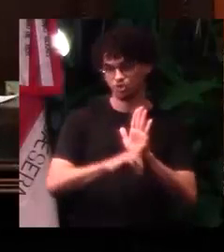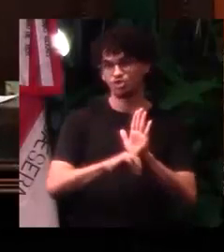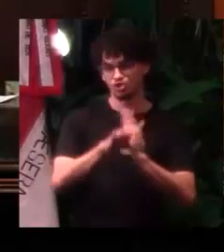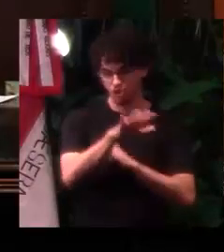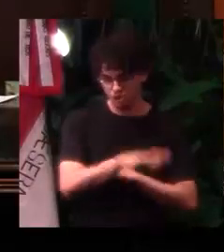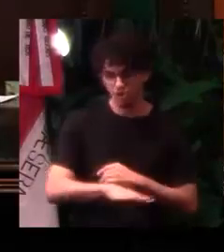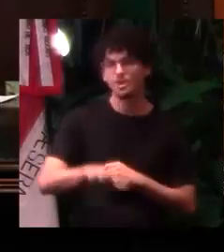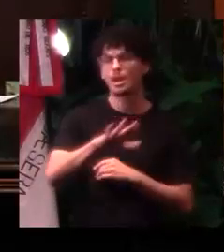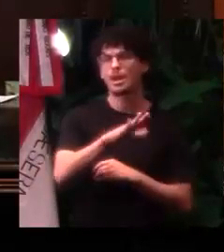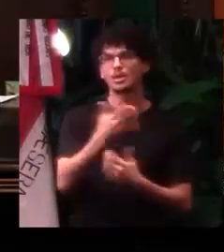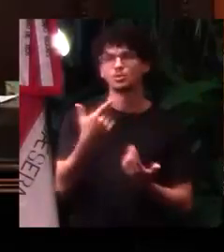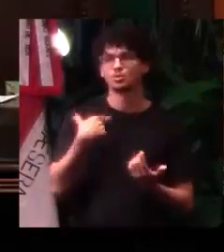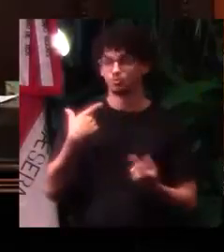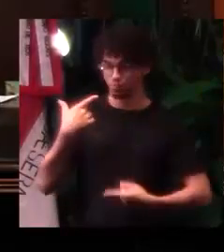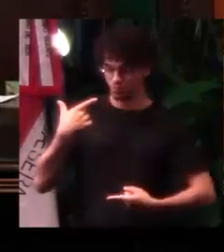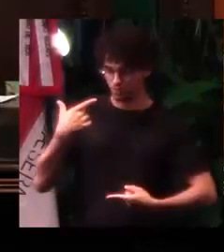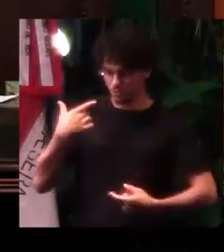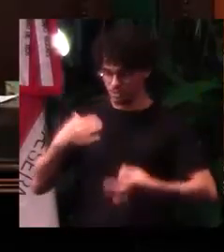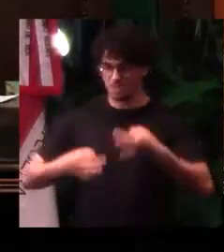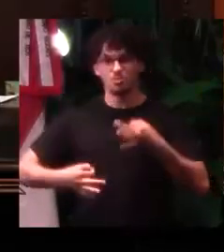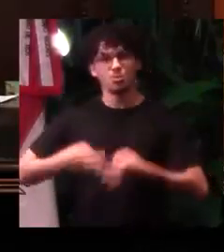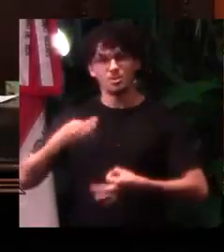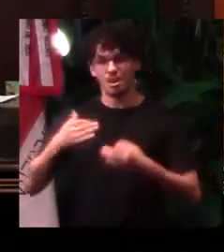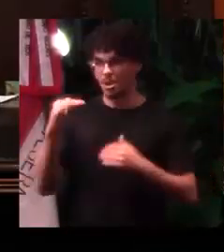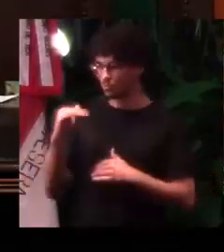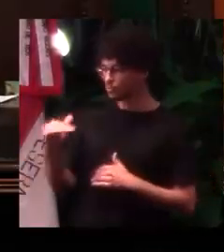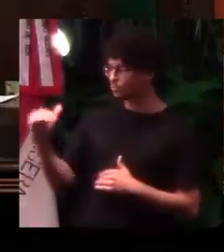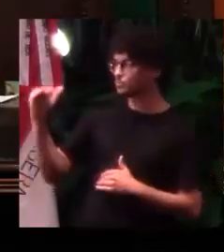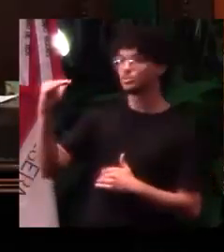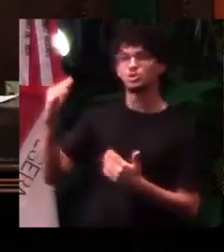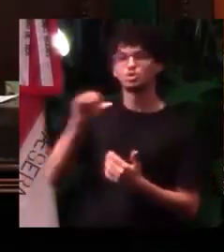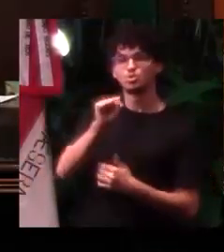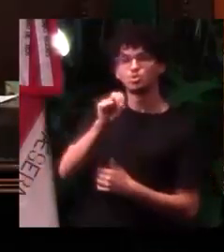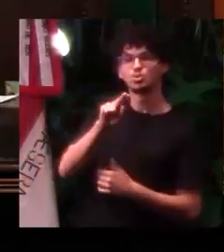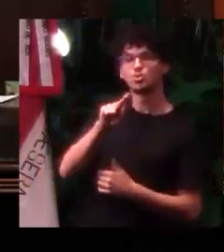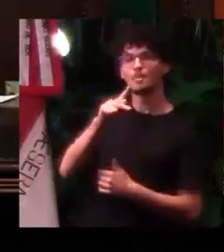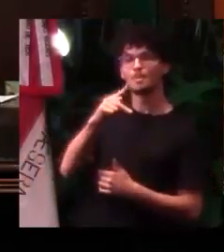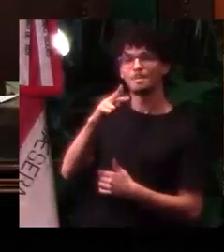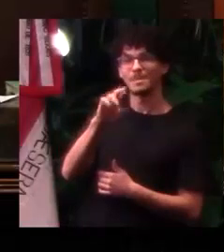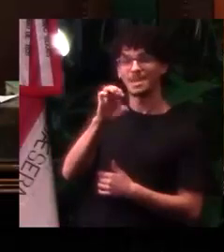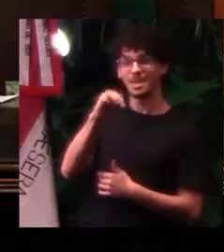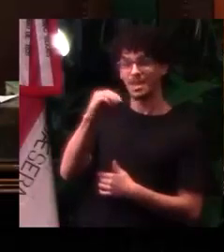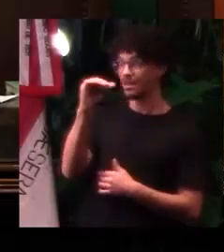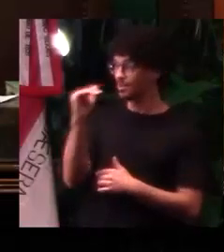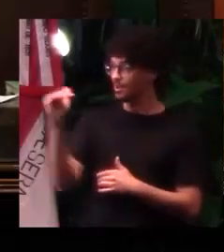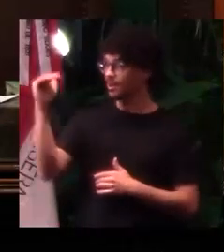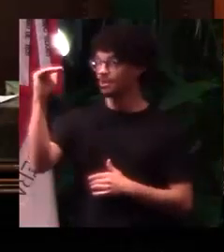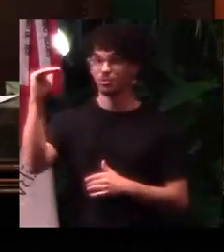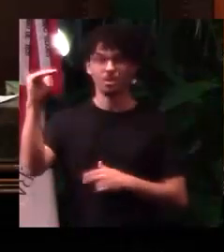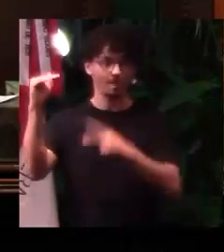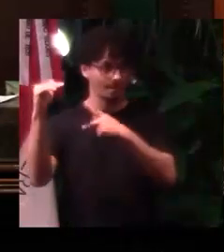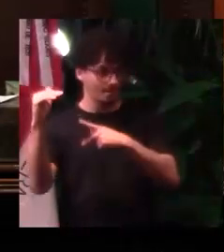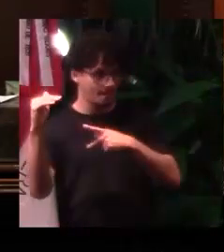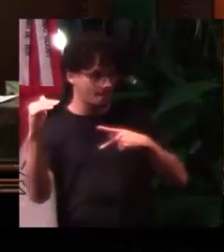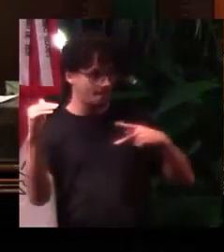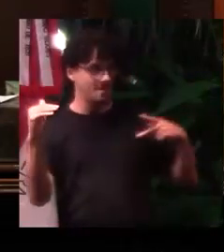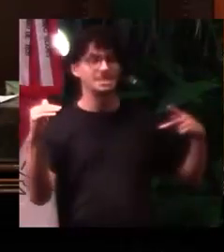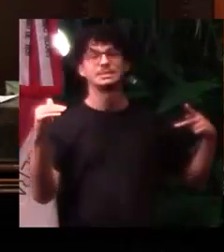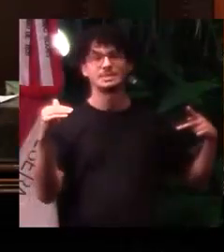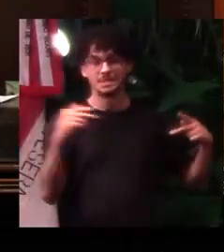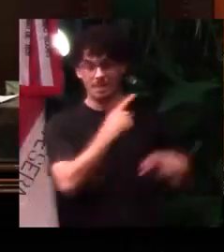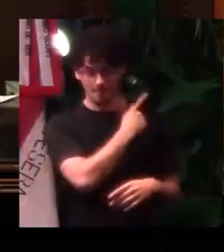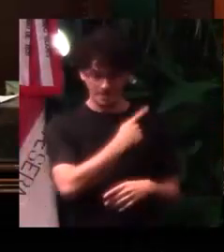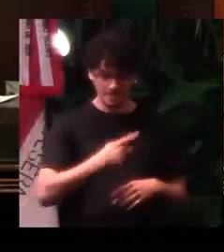pensa aí no Tribunal de Justiça, no Supremo Tribunal Federal, na Presidência da República,